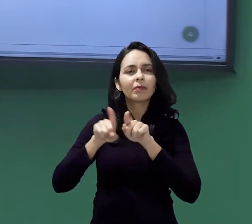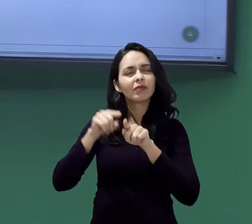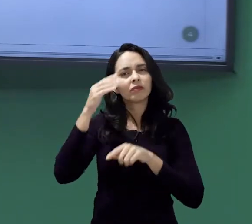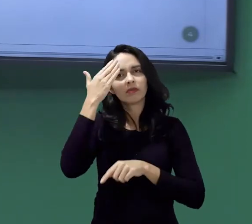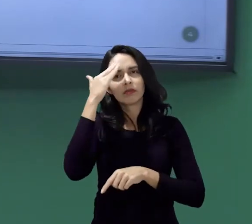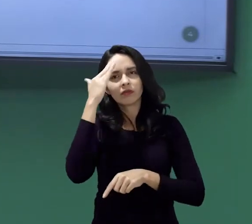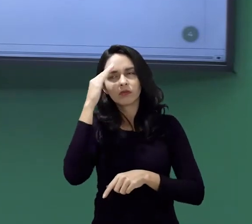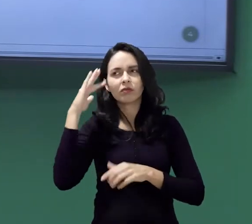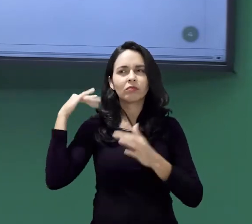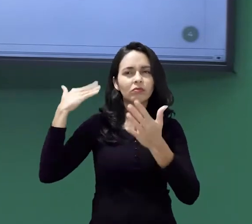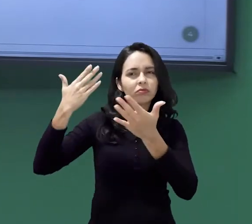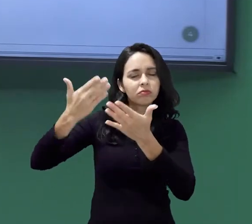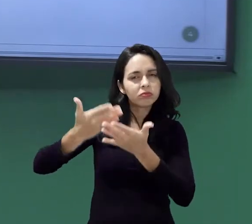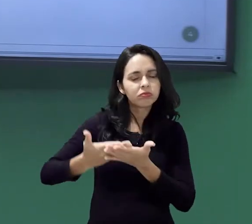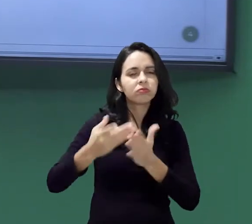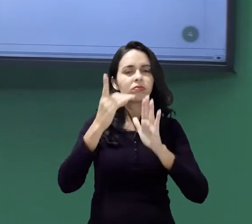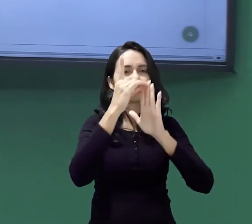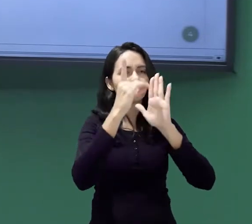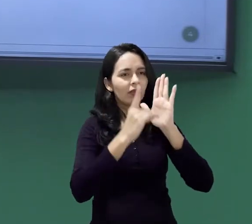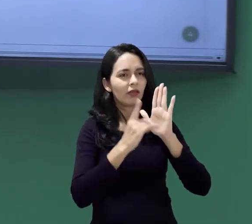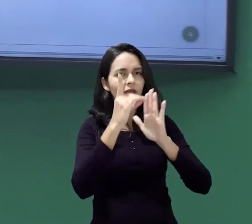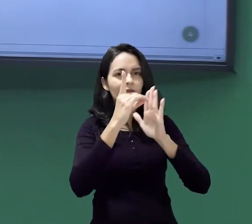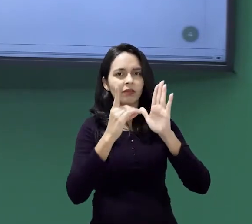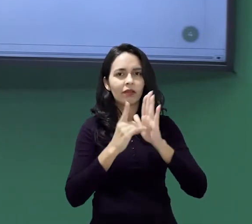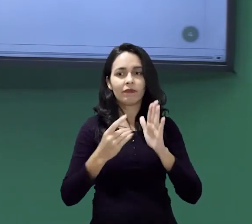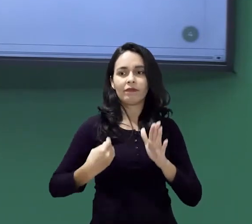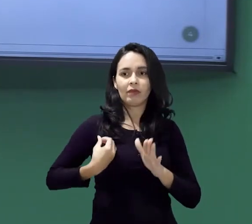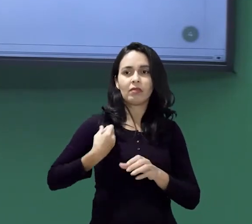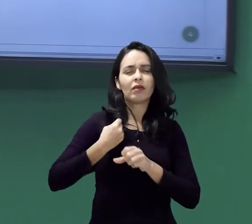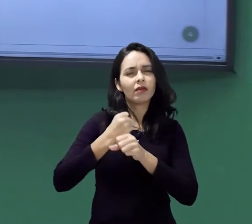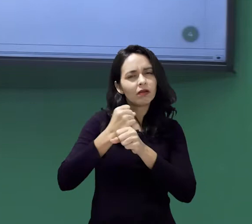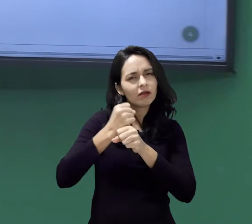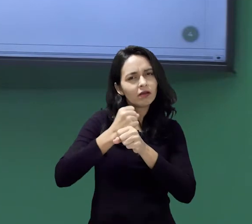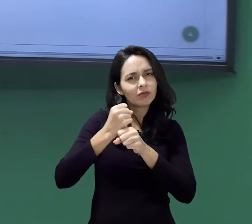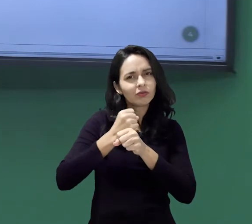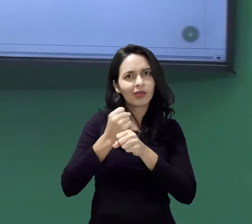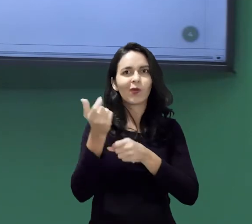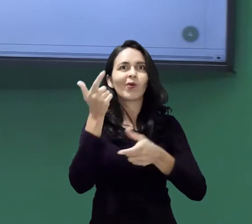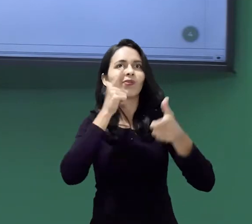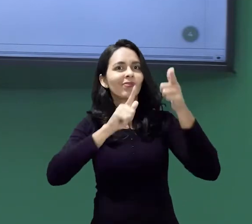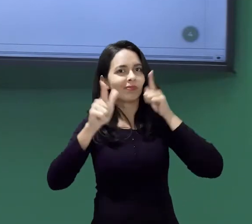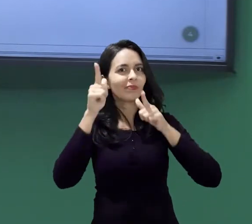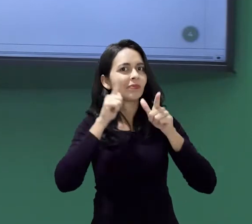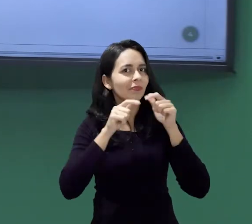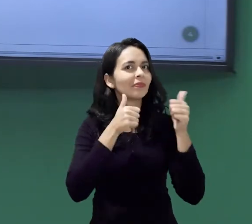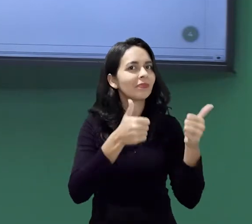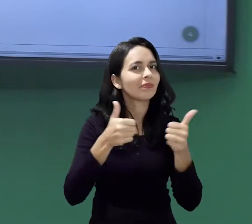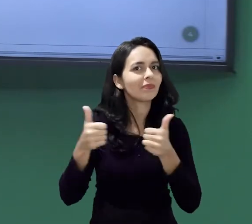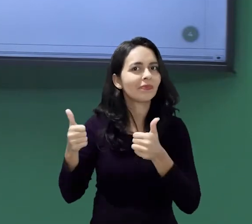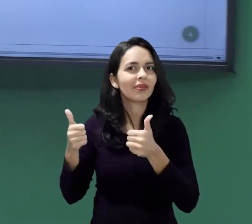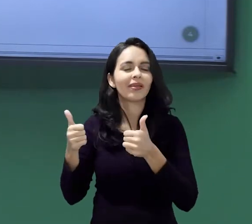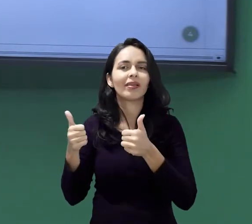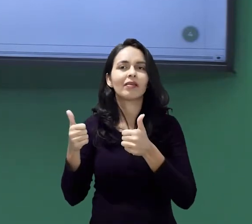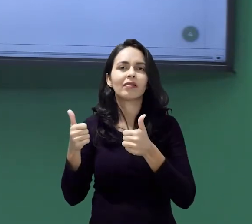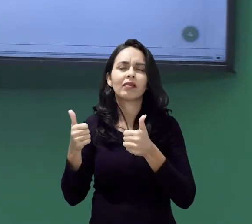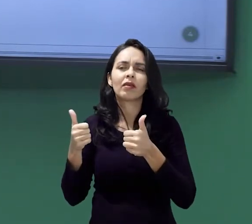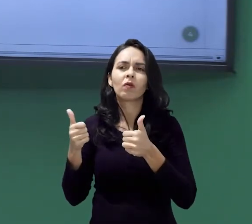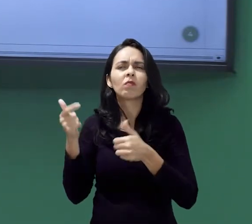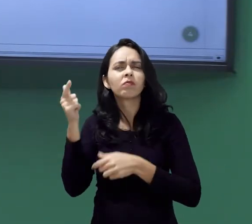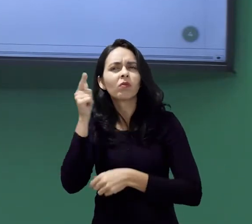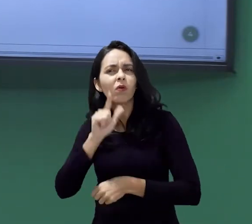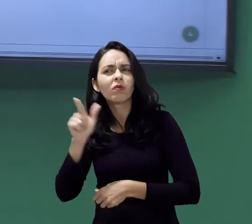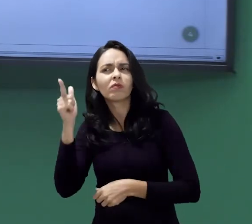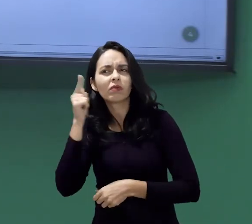décadas a geram teologia nela a longevidade passou a ser uma conquista e como isso e virtude dessas conquistas